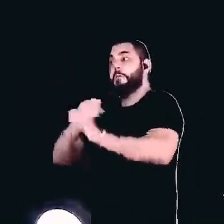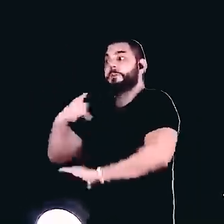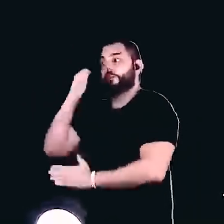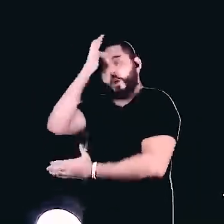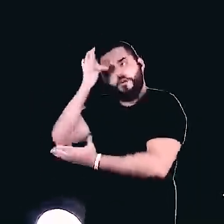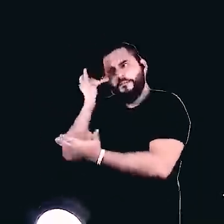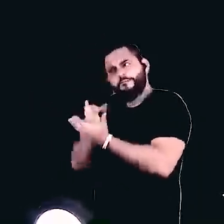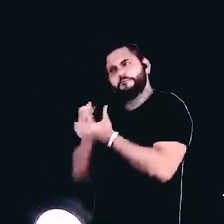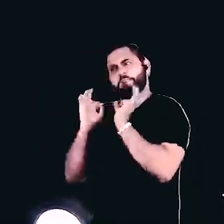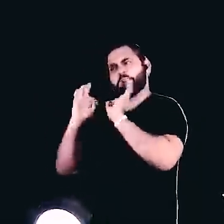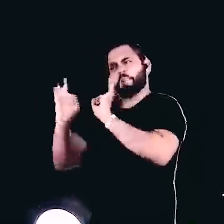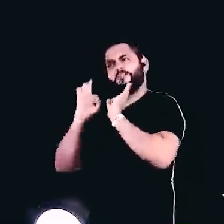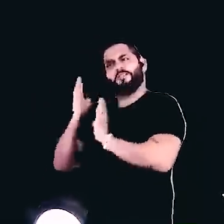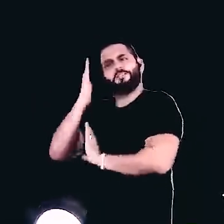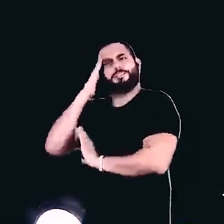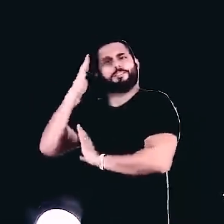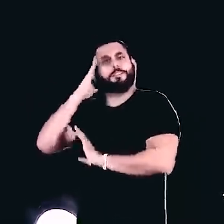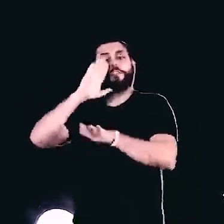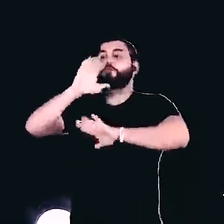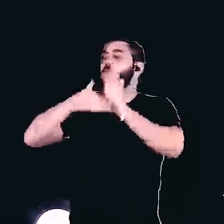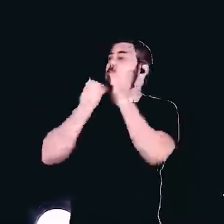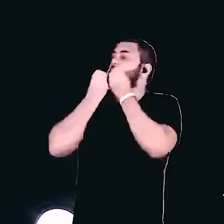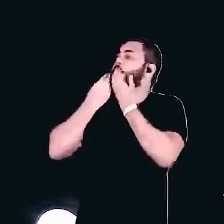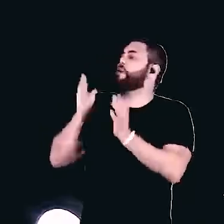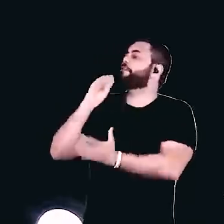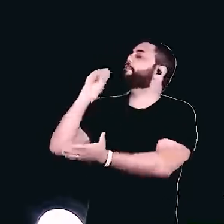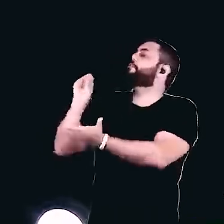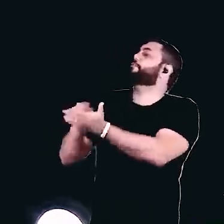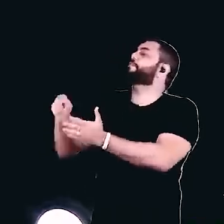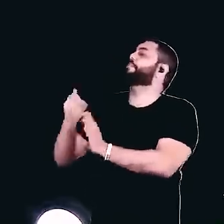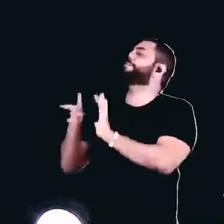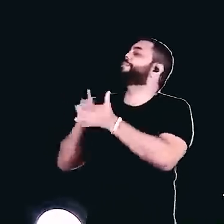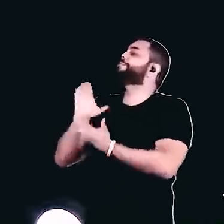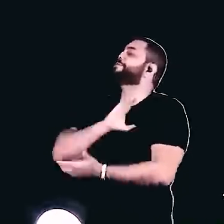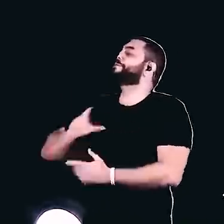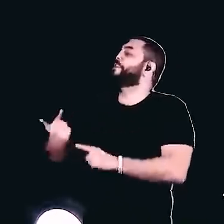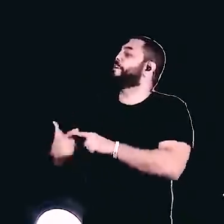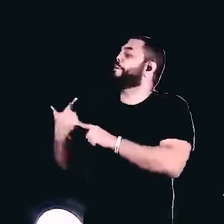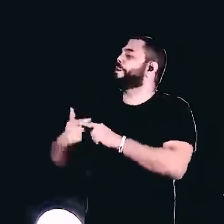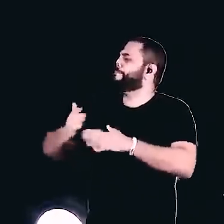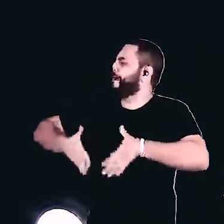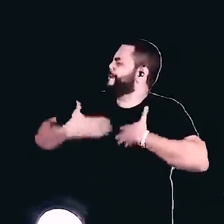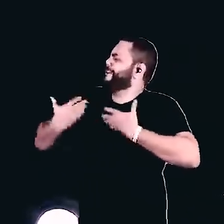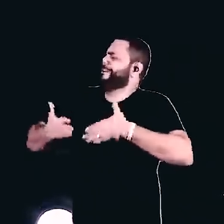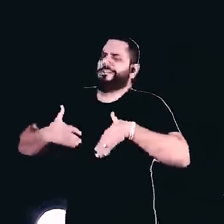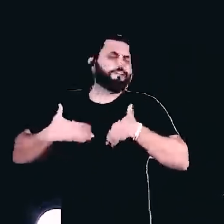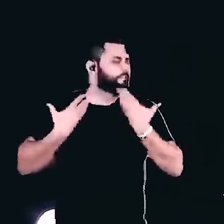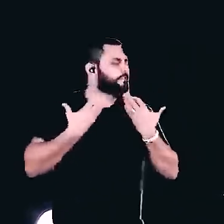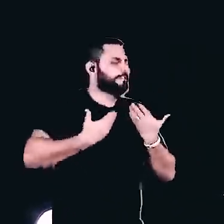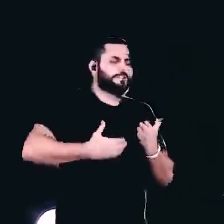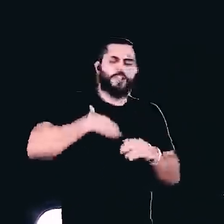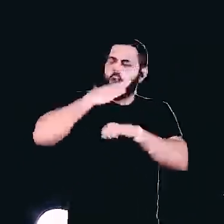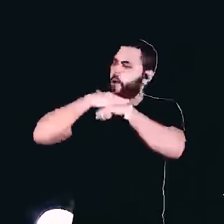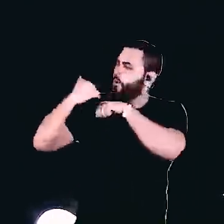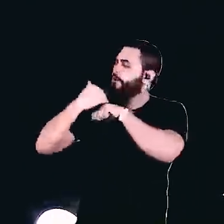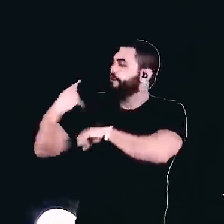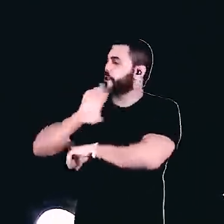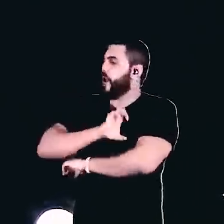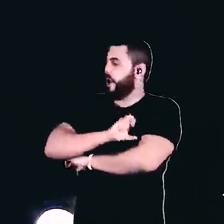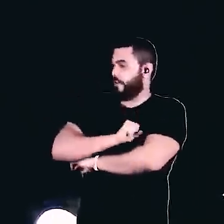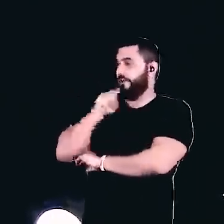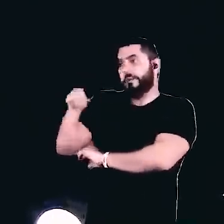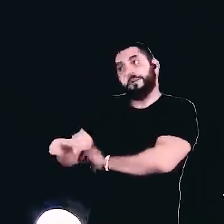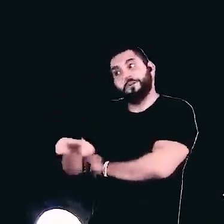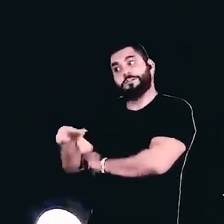seja eficaz no conhecimento de todo o bem que há em vós em Cristo Jesus, porque temos grande gozo, alegria, consolação do teu amor, porque tu,